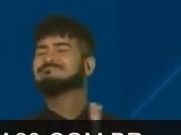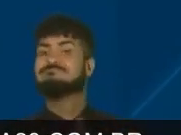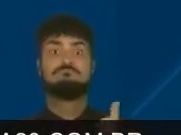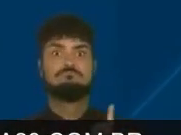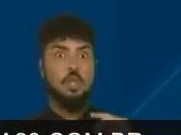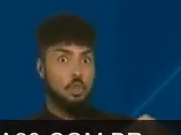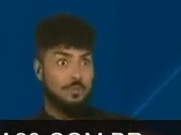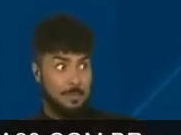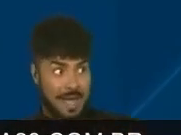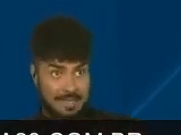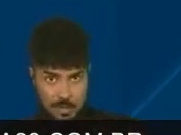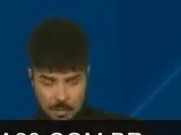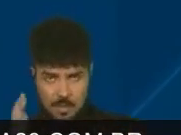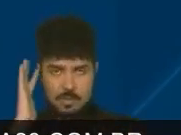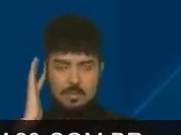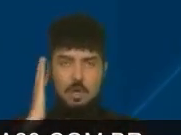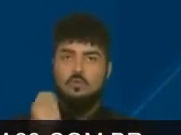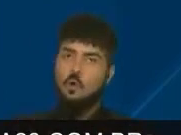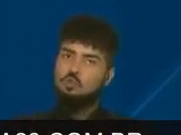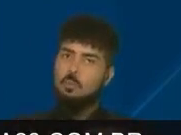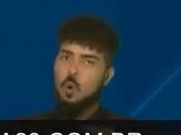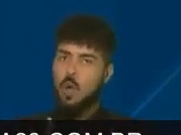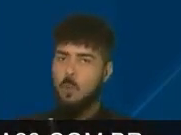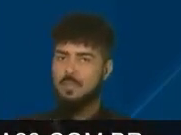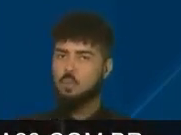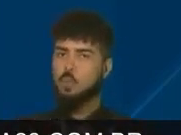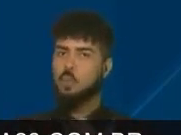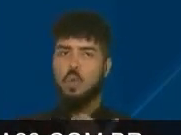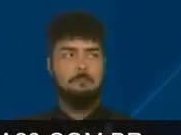aumento considerável, né, da nossa demanda turística, da nossa procura.